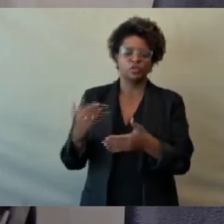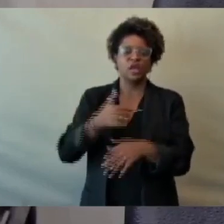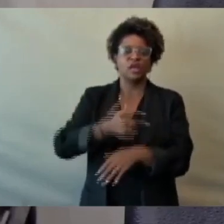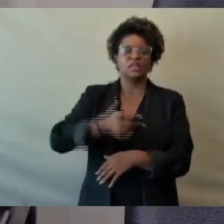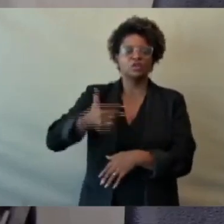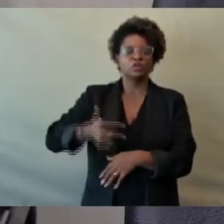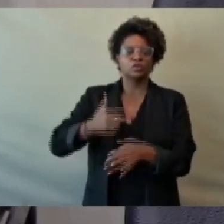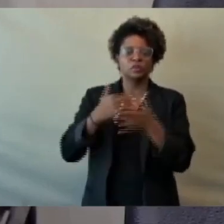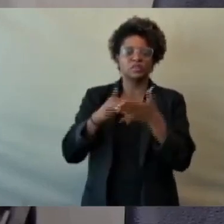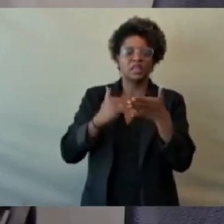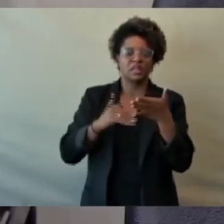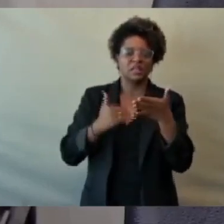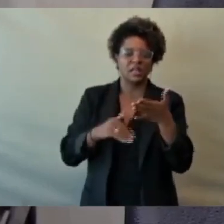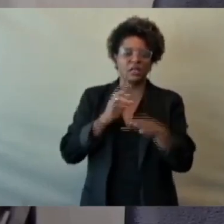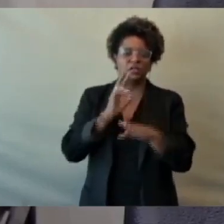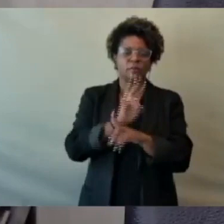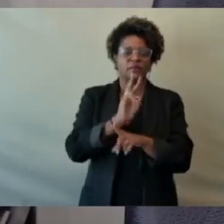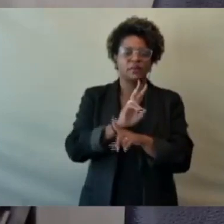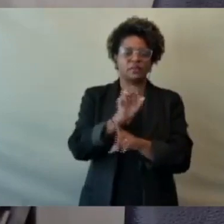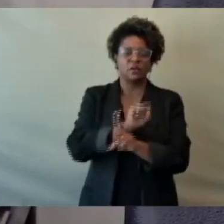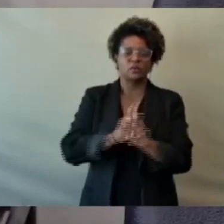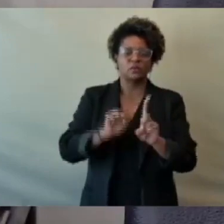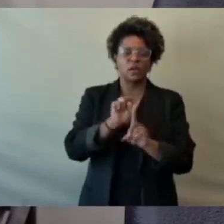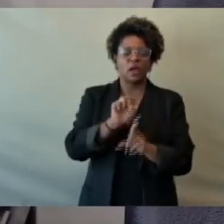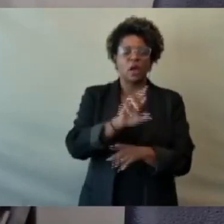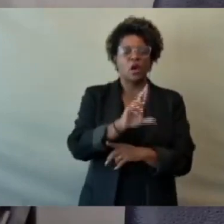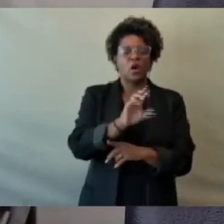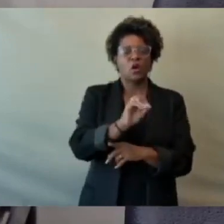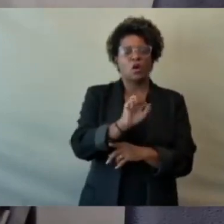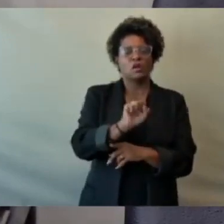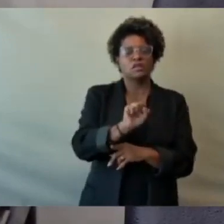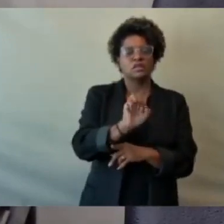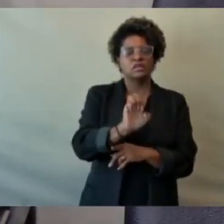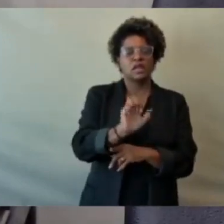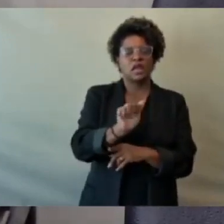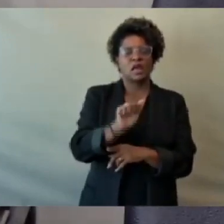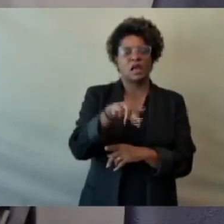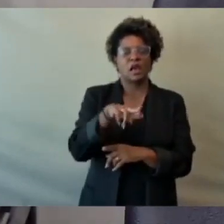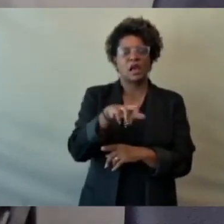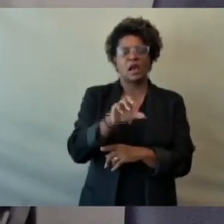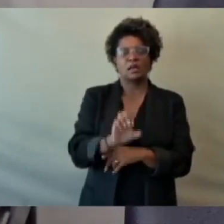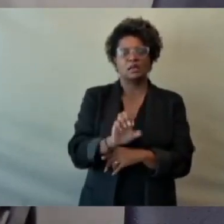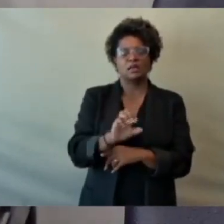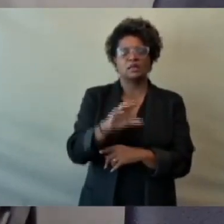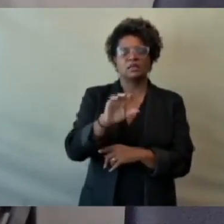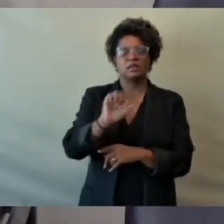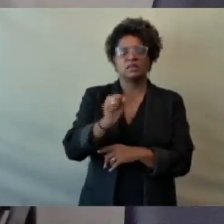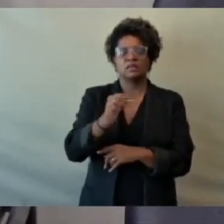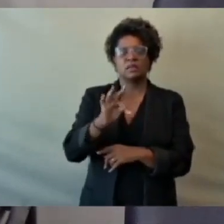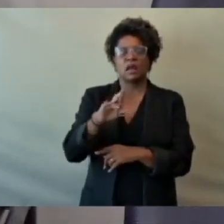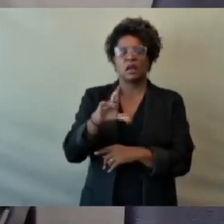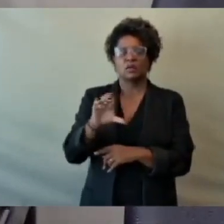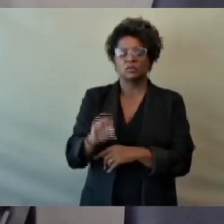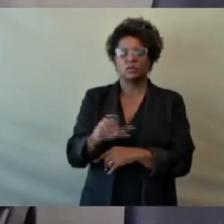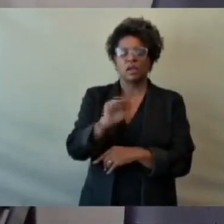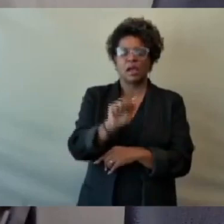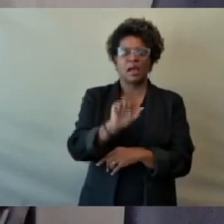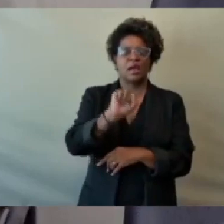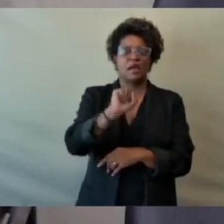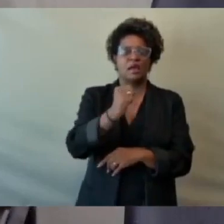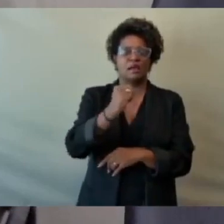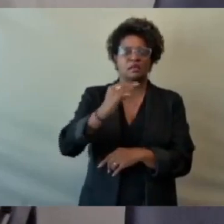Rosiane Santos, OSC-GDECOM, coordenação Programa Maior Cuidado.